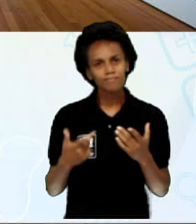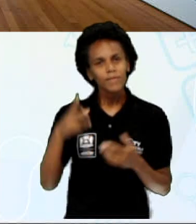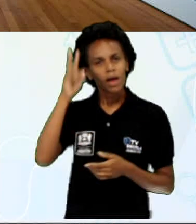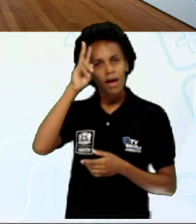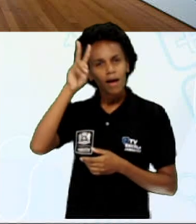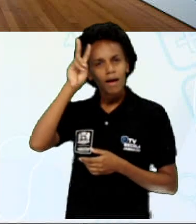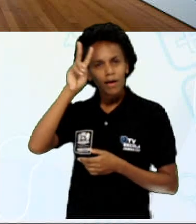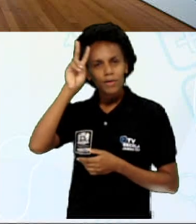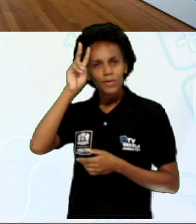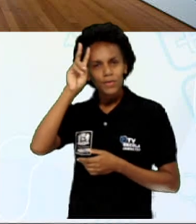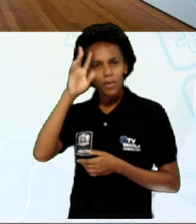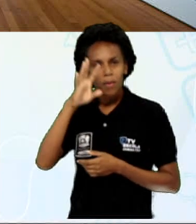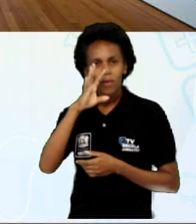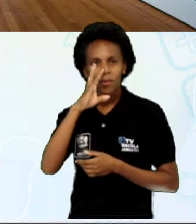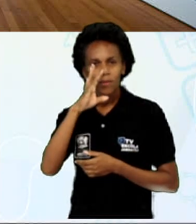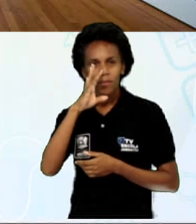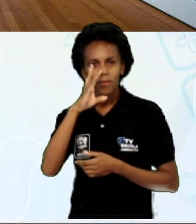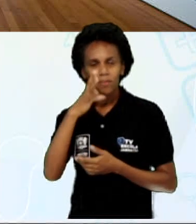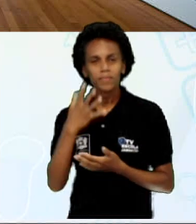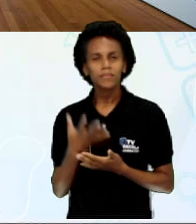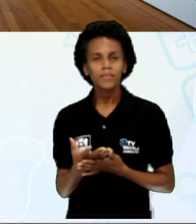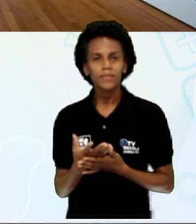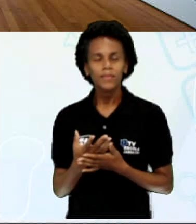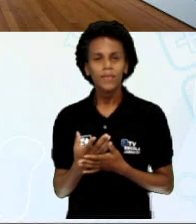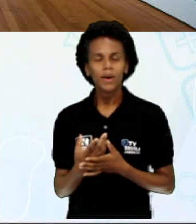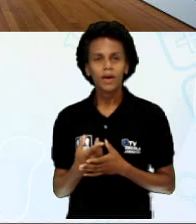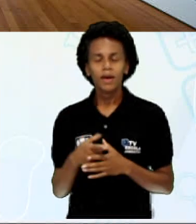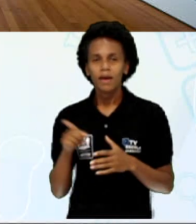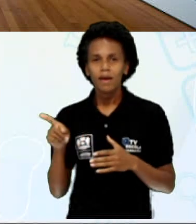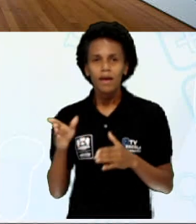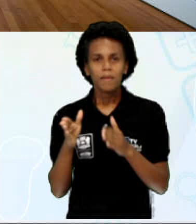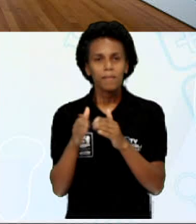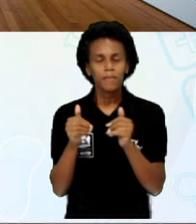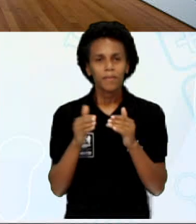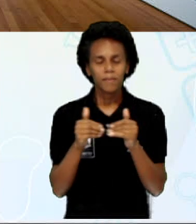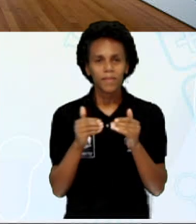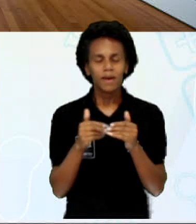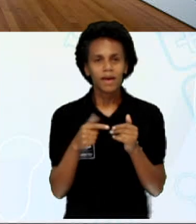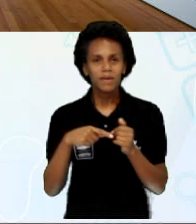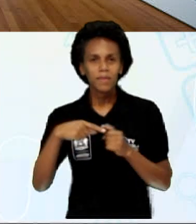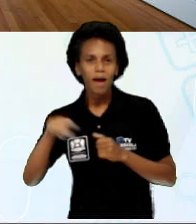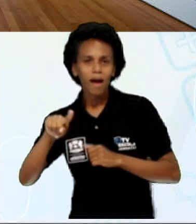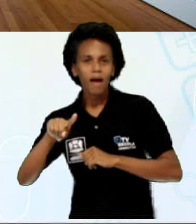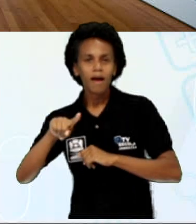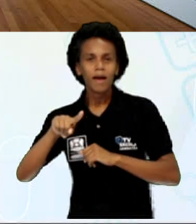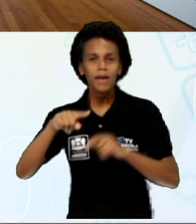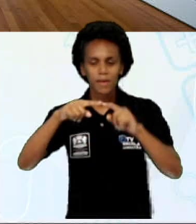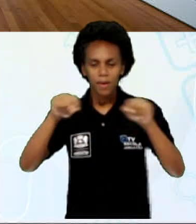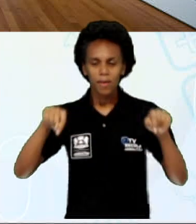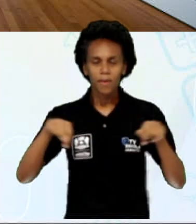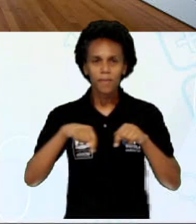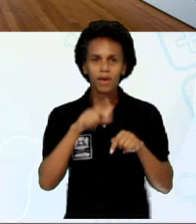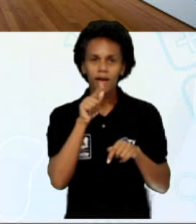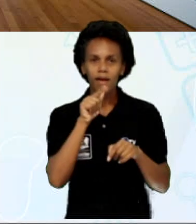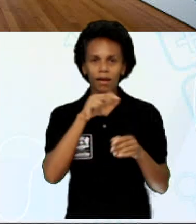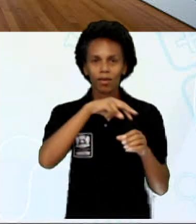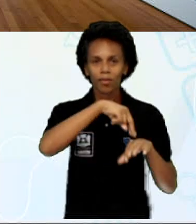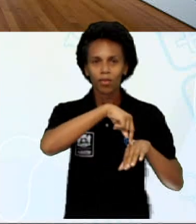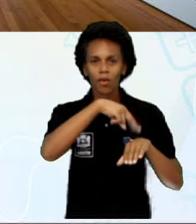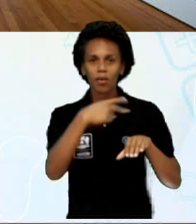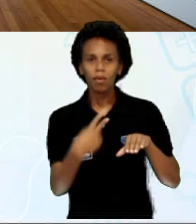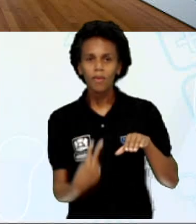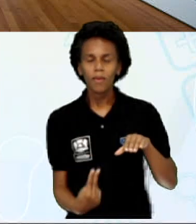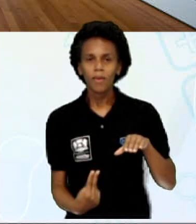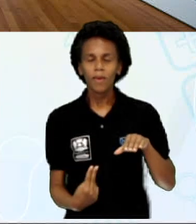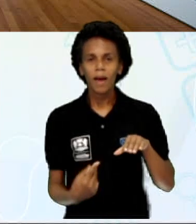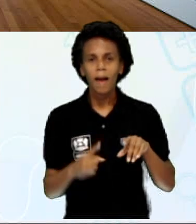muito quente, então ele volta para casa e ele começa a recortar e dizer: eu mesmo vou fazer a minha piscina. E essa obra ficou por muitos anos exposta na